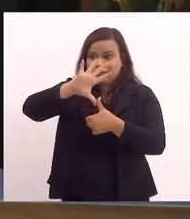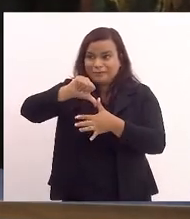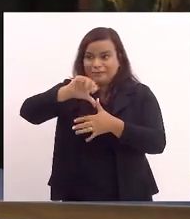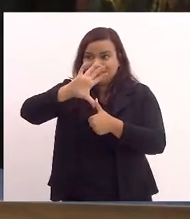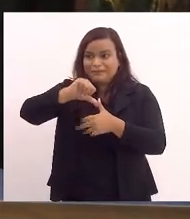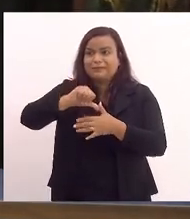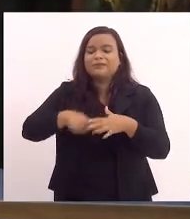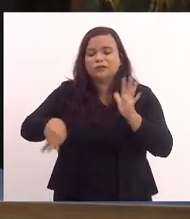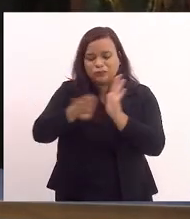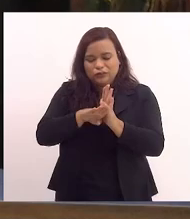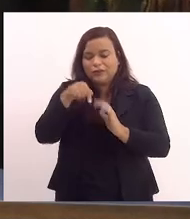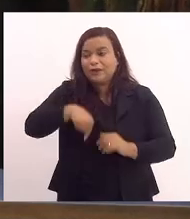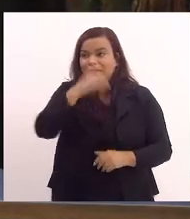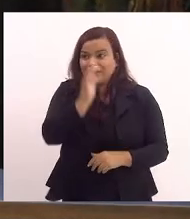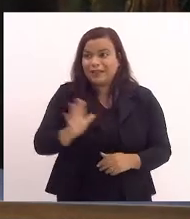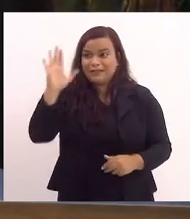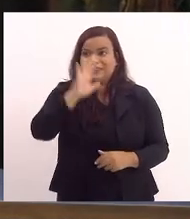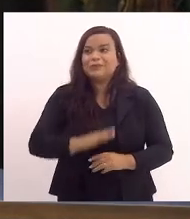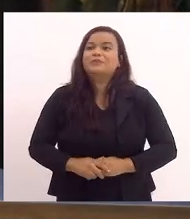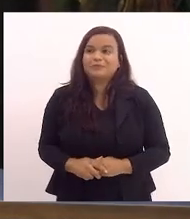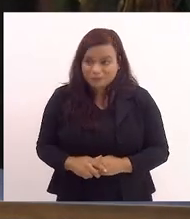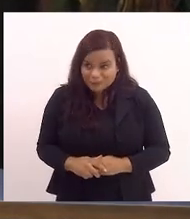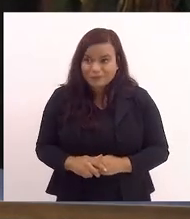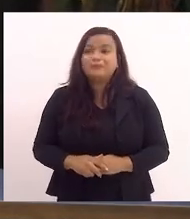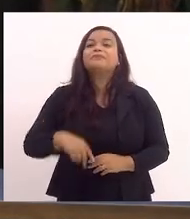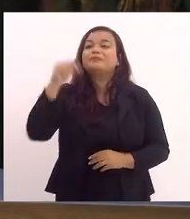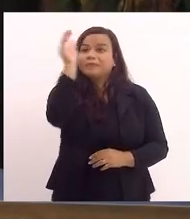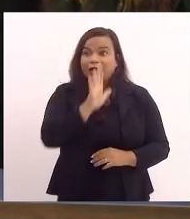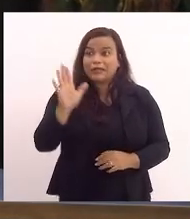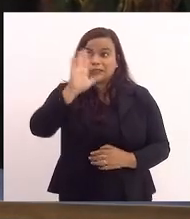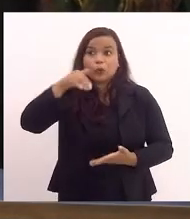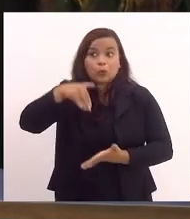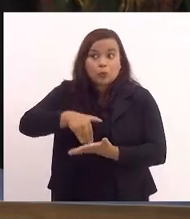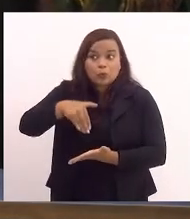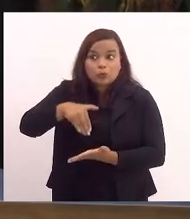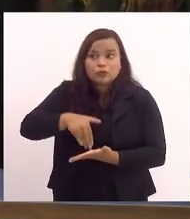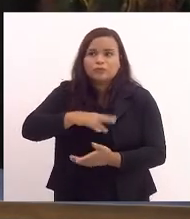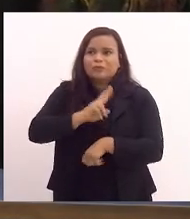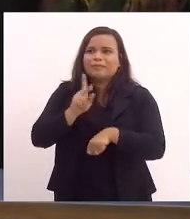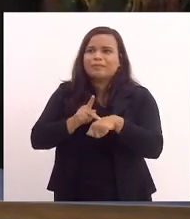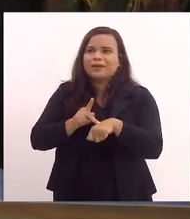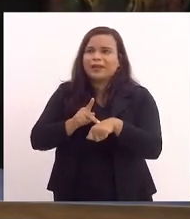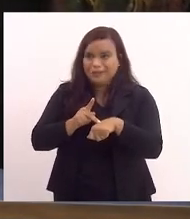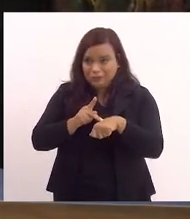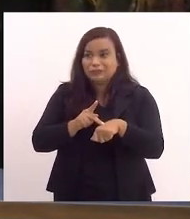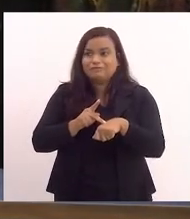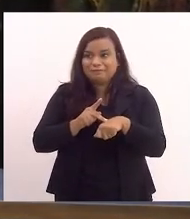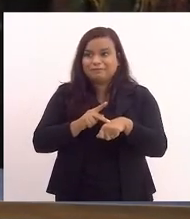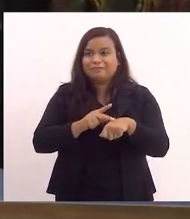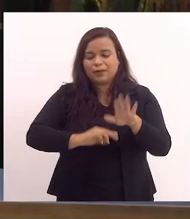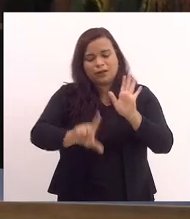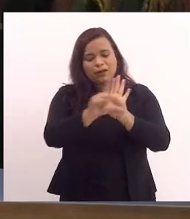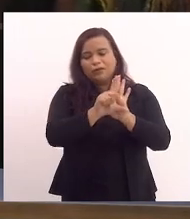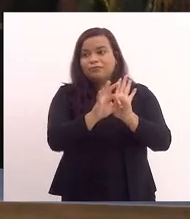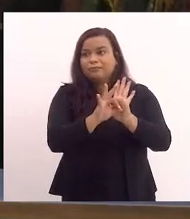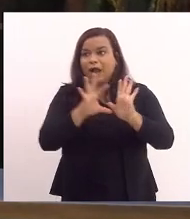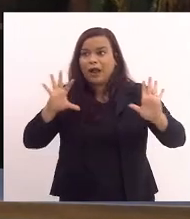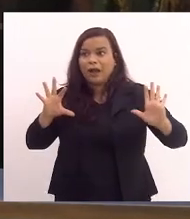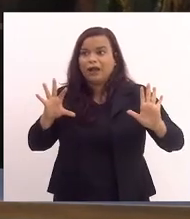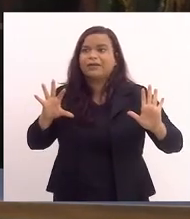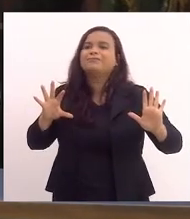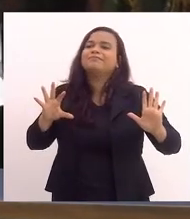em portos brasileiros. O Brasil foi o último país a abolir formalmente a escravidão.